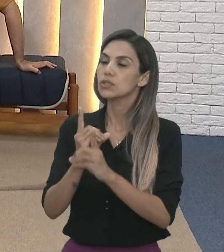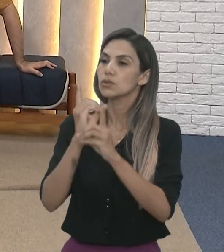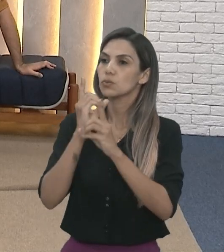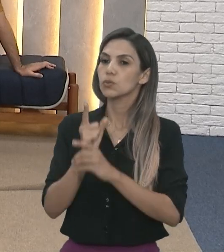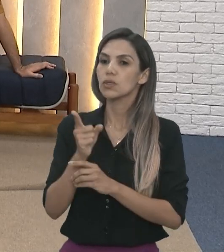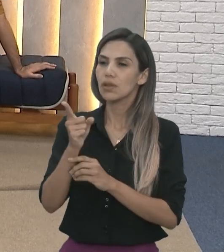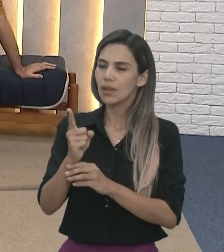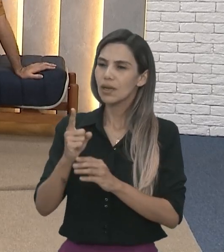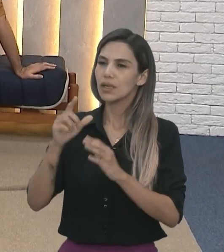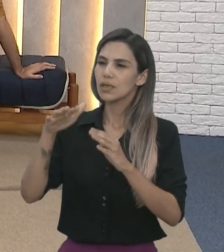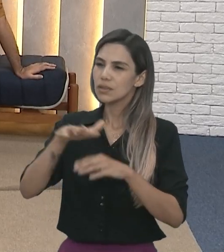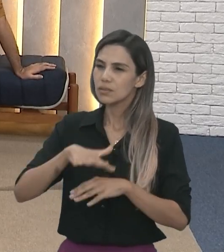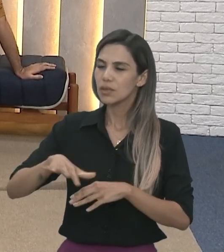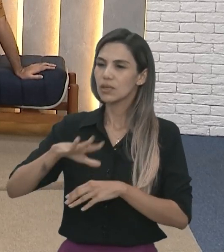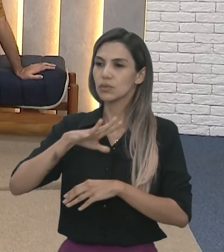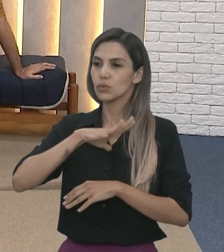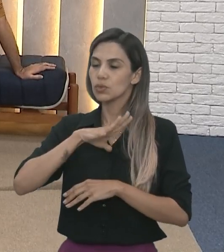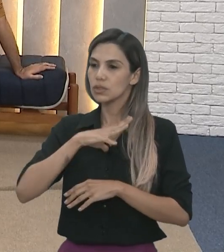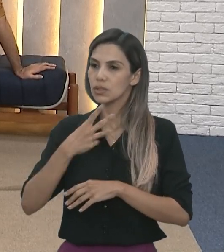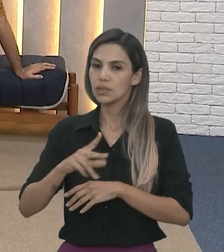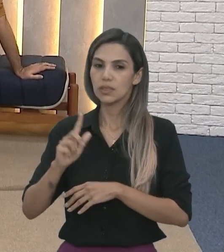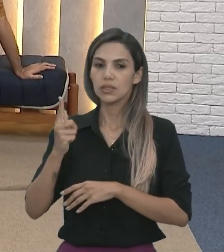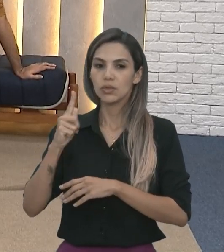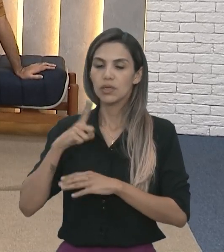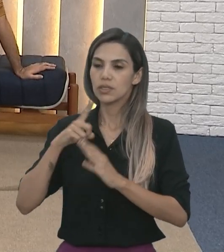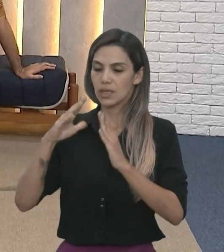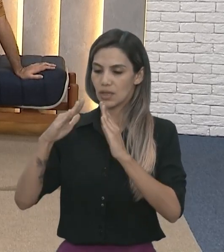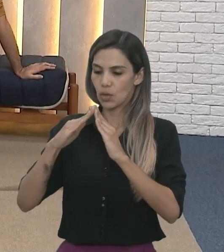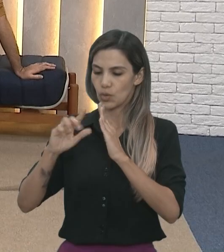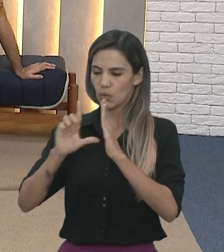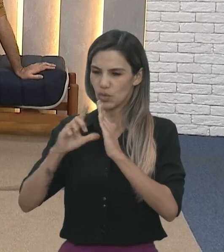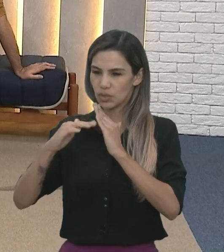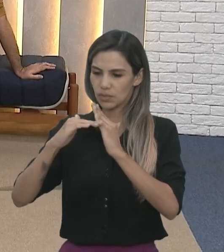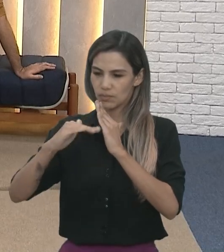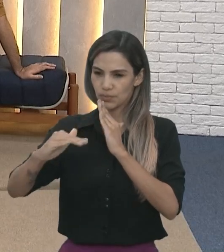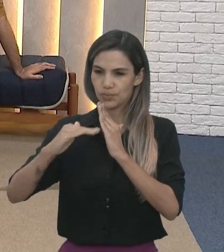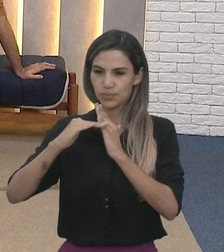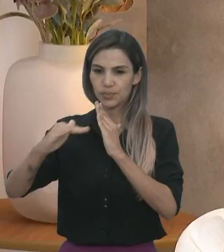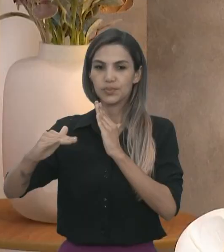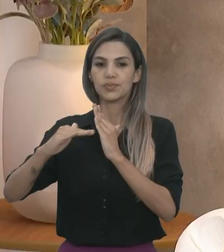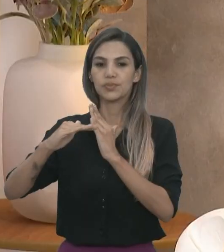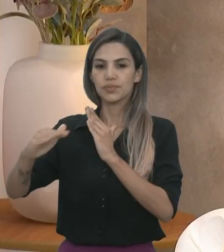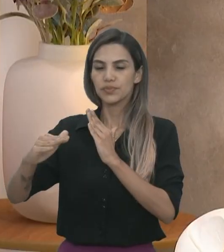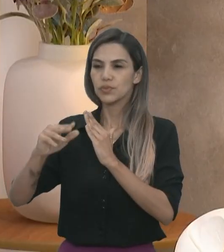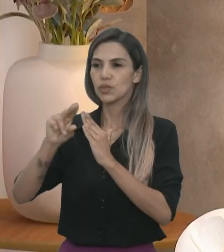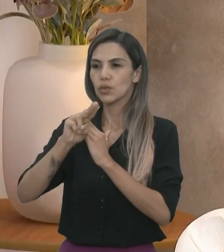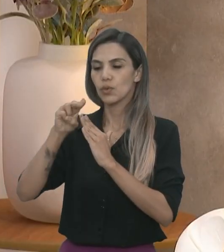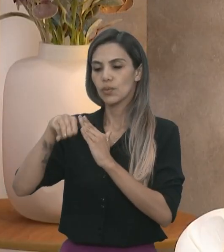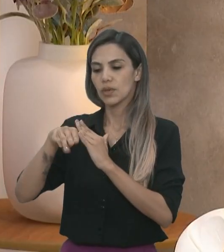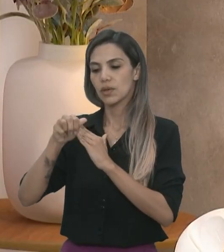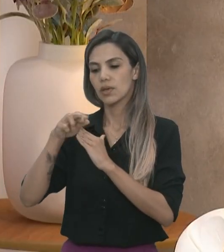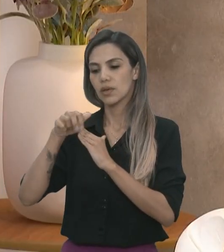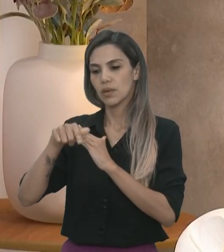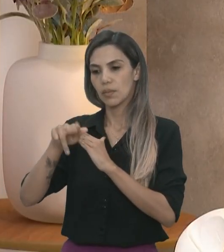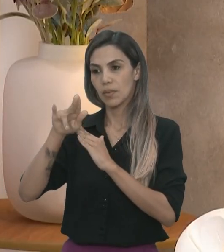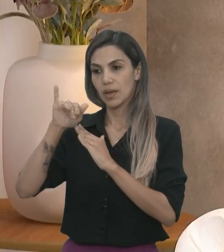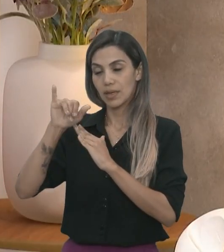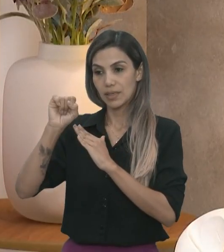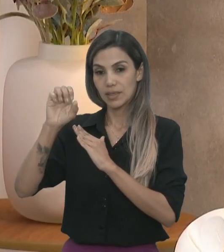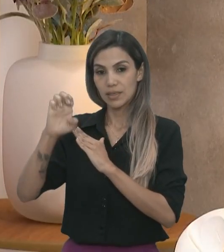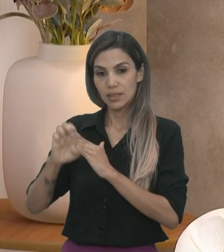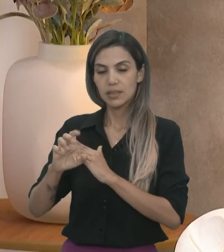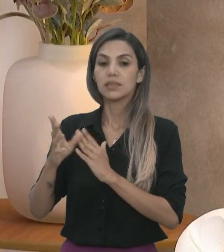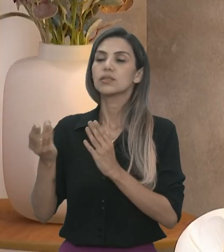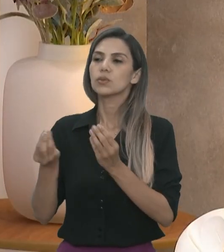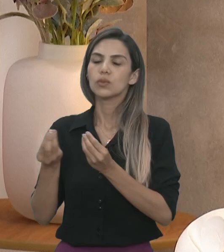centro de Goiânia? Nós já trabalhamos com perícias, em engenharia já faz um bom tempo. E dentre